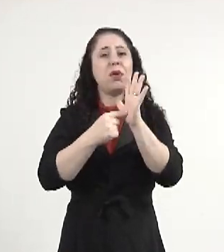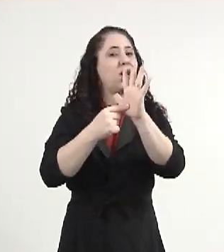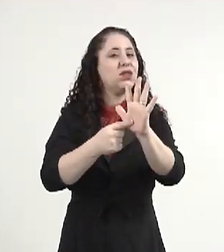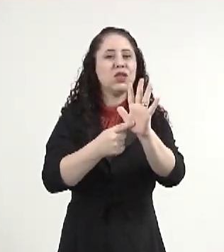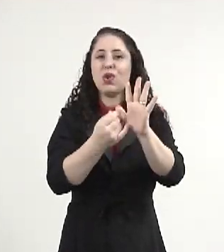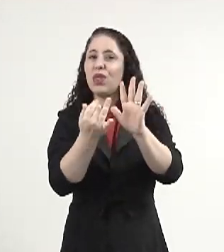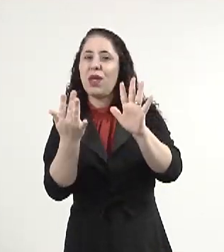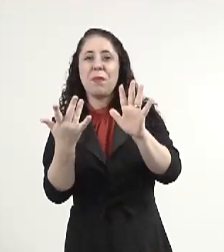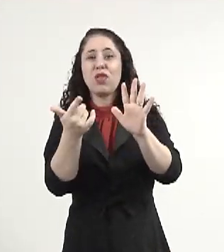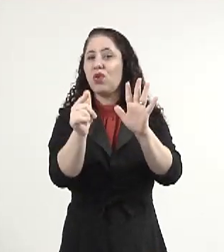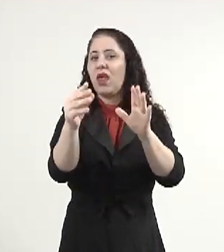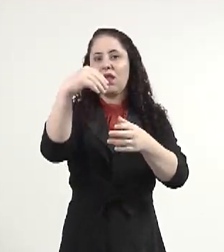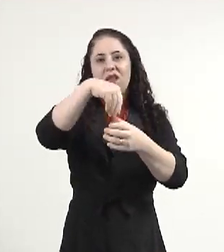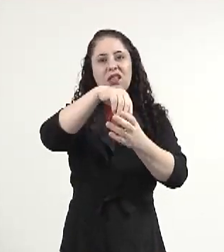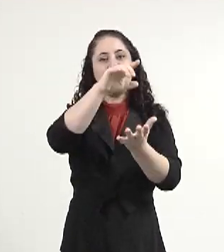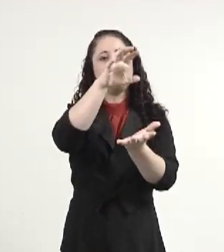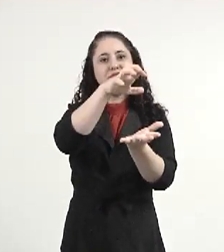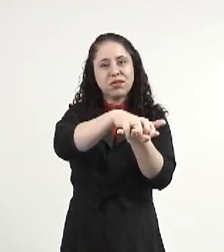há